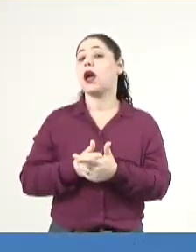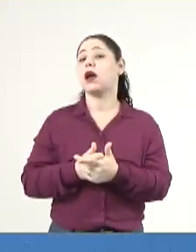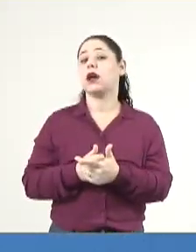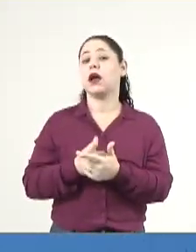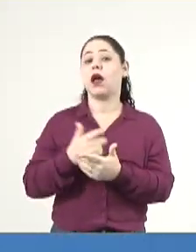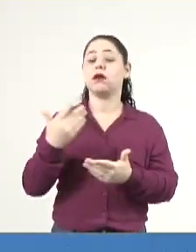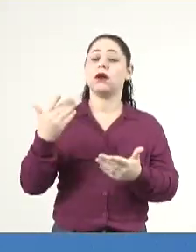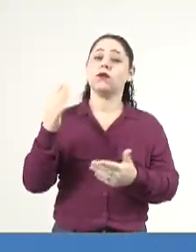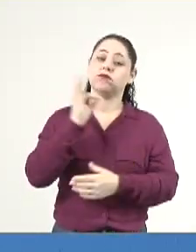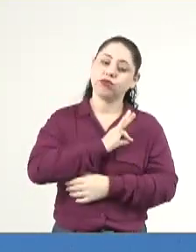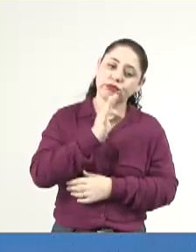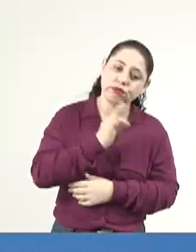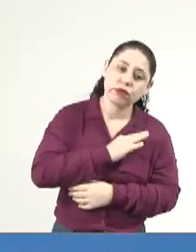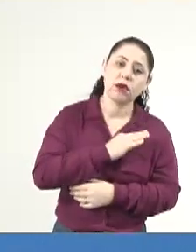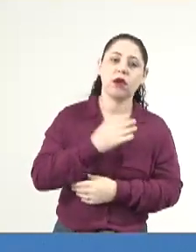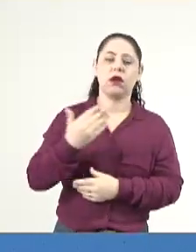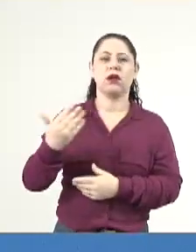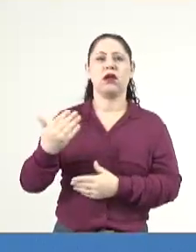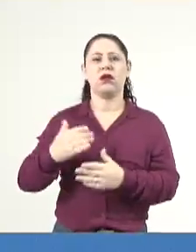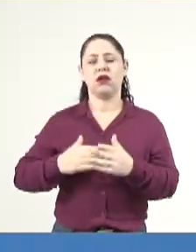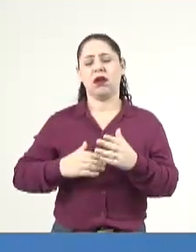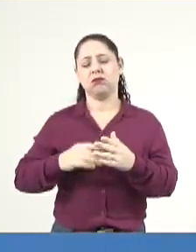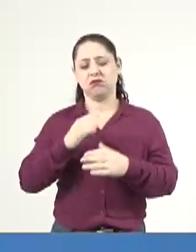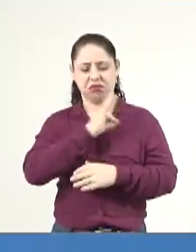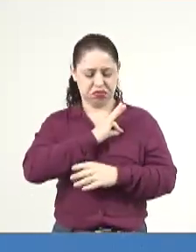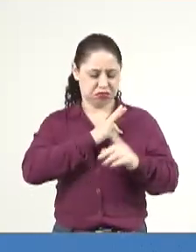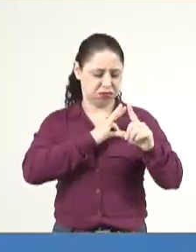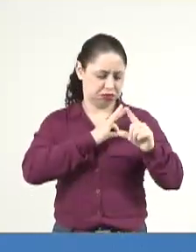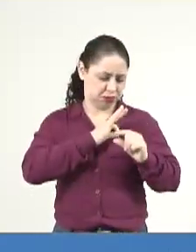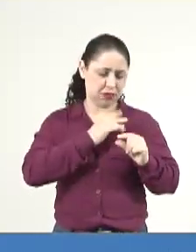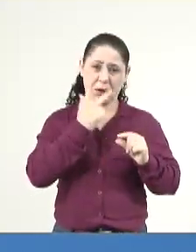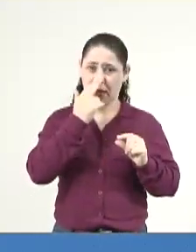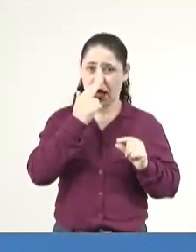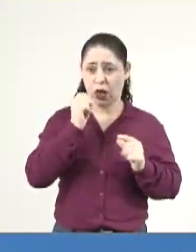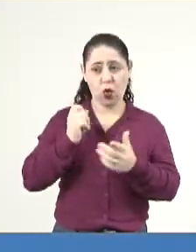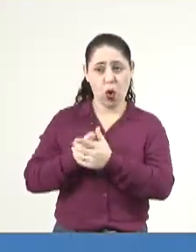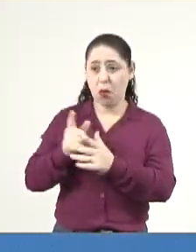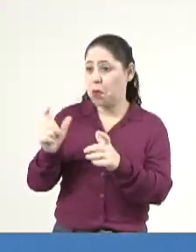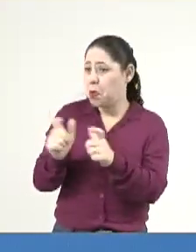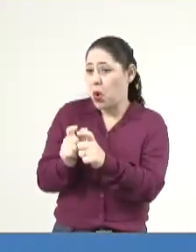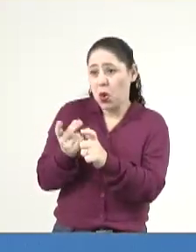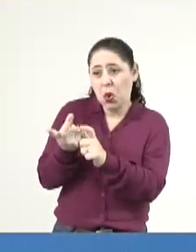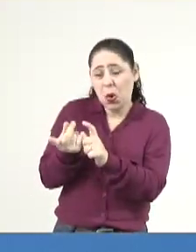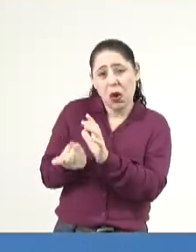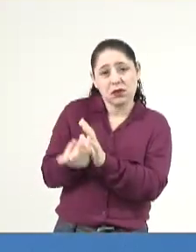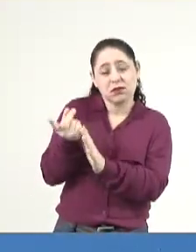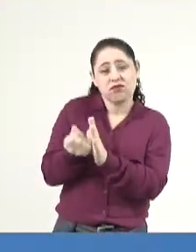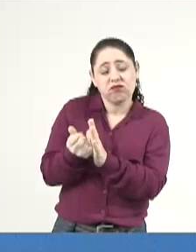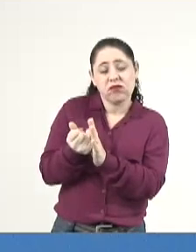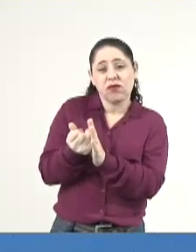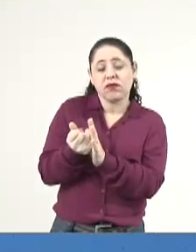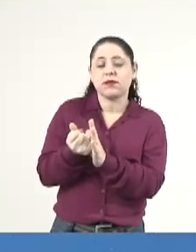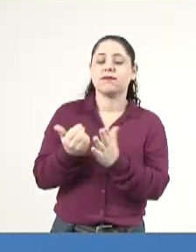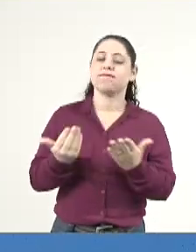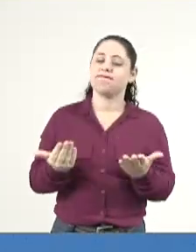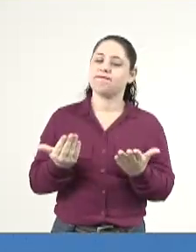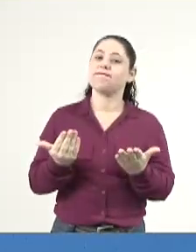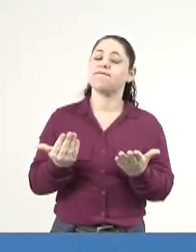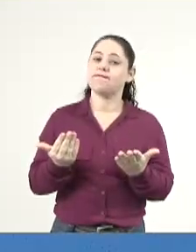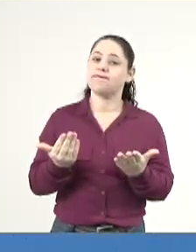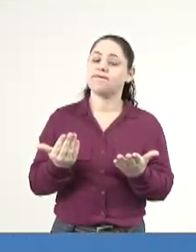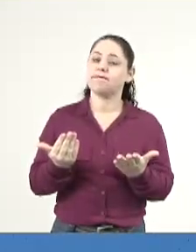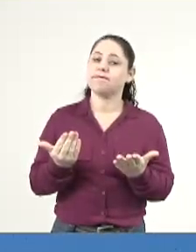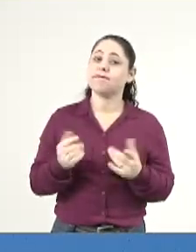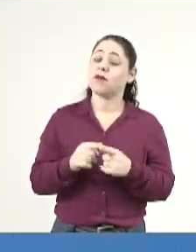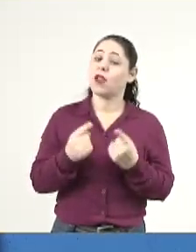é o assalariado, é o arrojo salarial, é a deterioração do poder de compra do salário. Então, causa muita preocupação. E mais